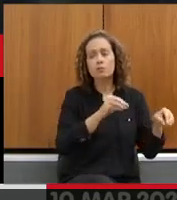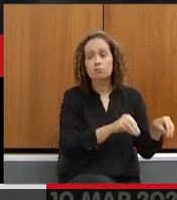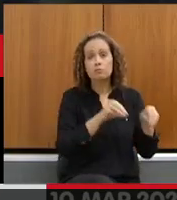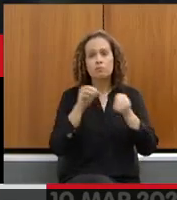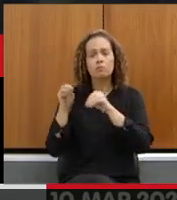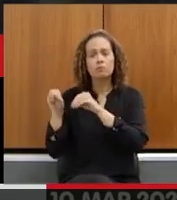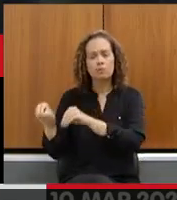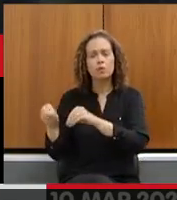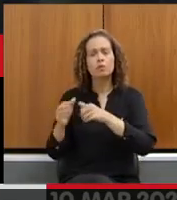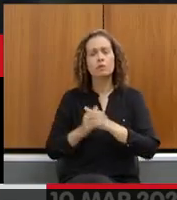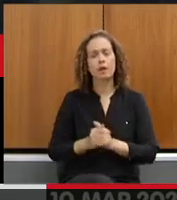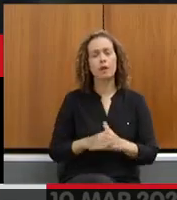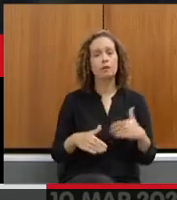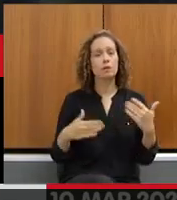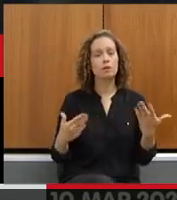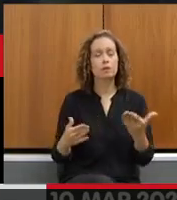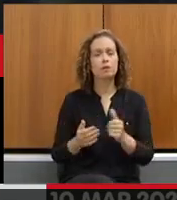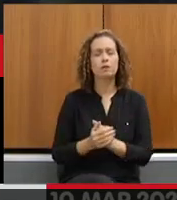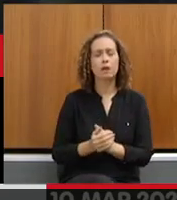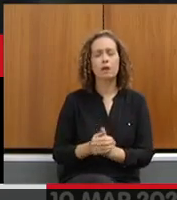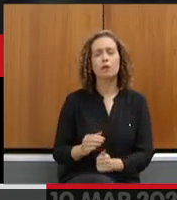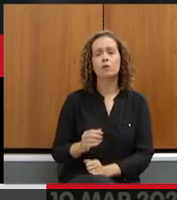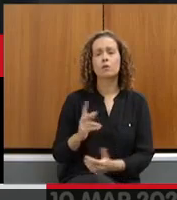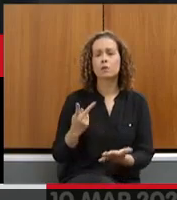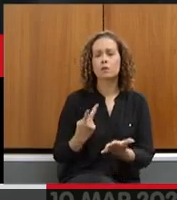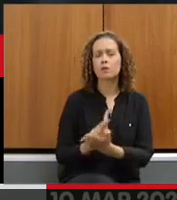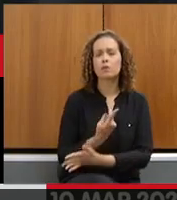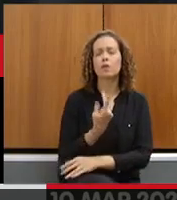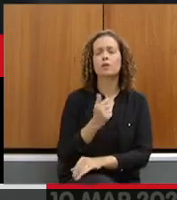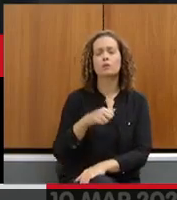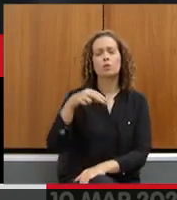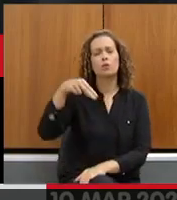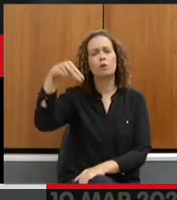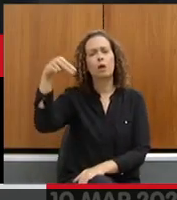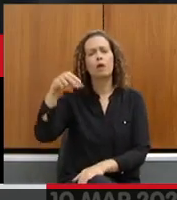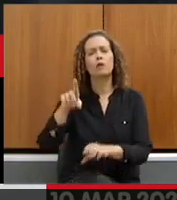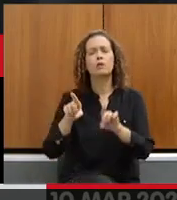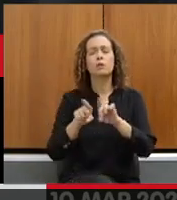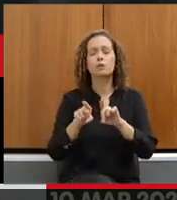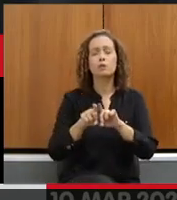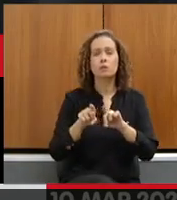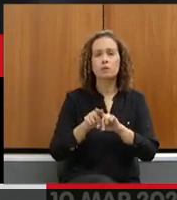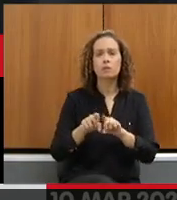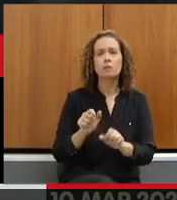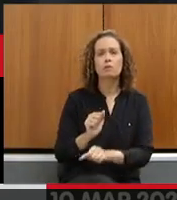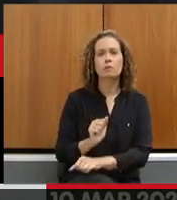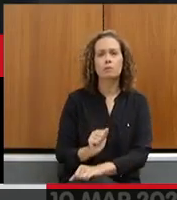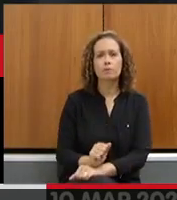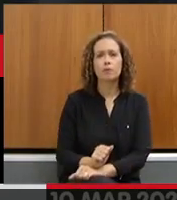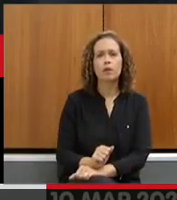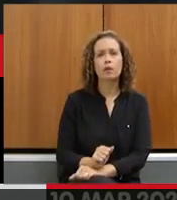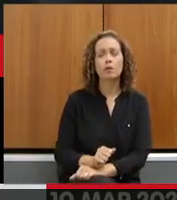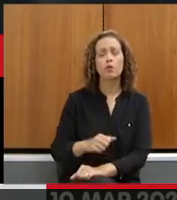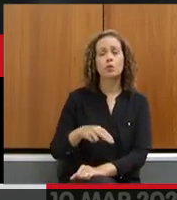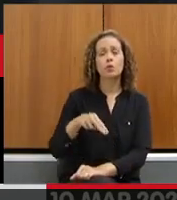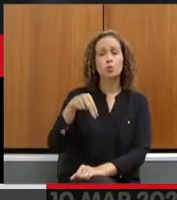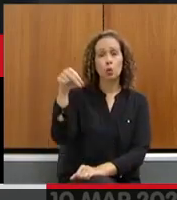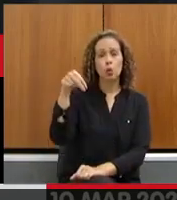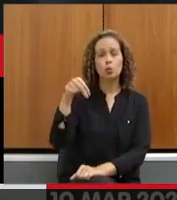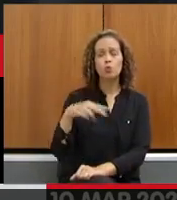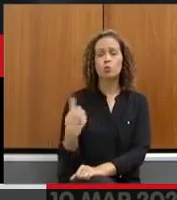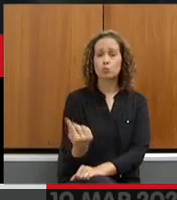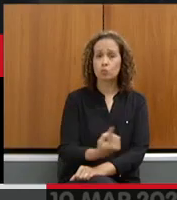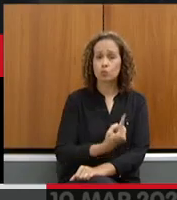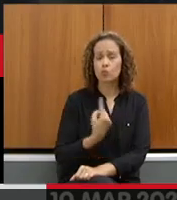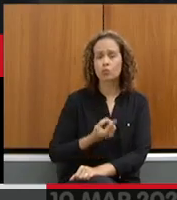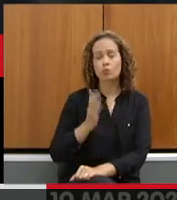sanitária quando nós levamos em consideração tanto o noroeste quanto o triângulo do Norte nós chegamos a